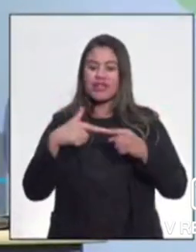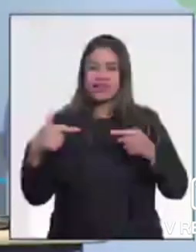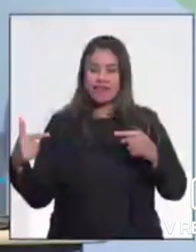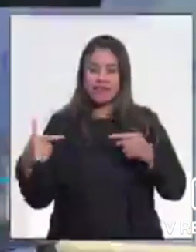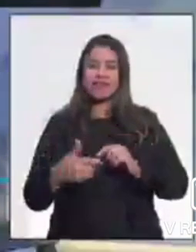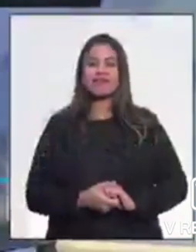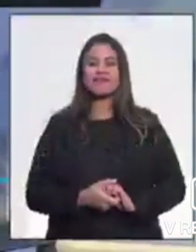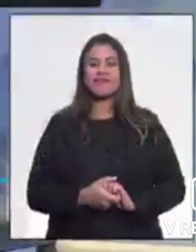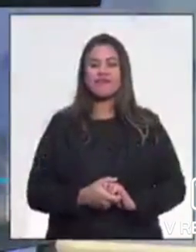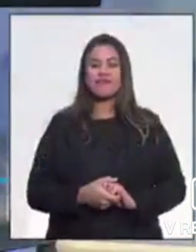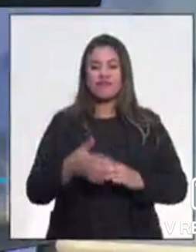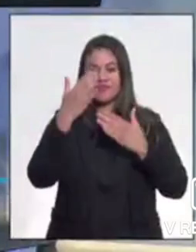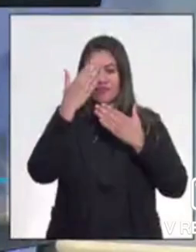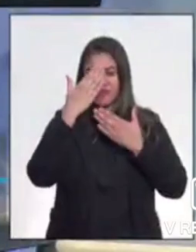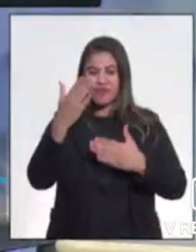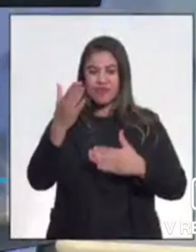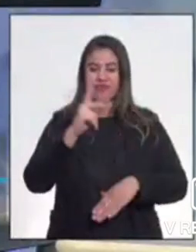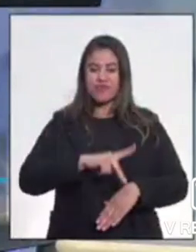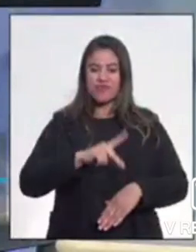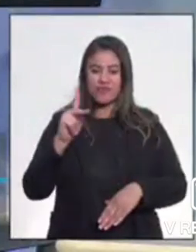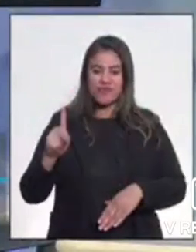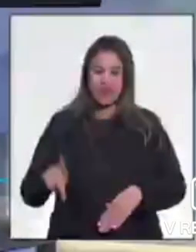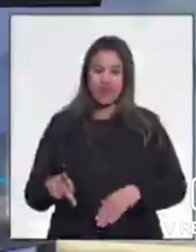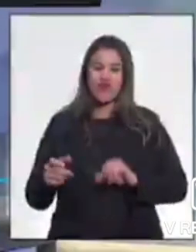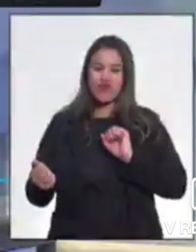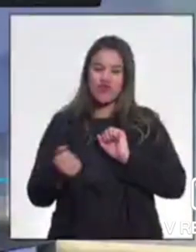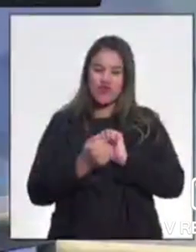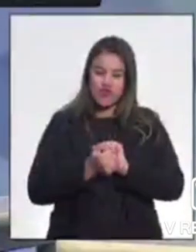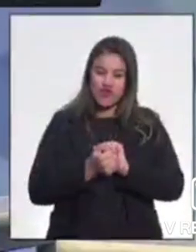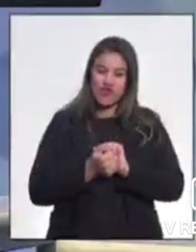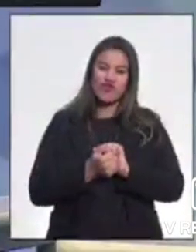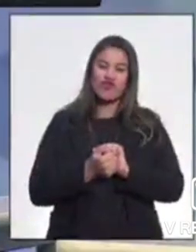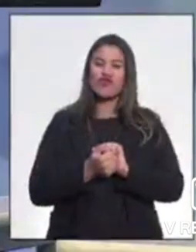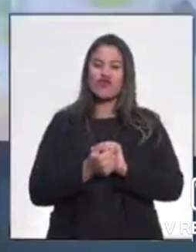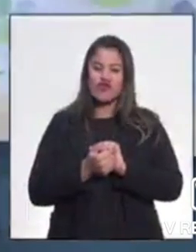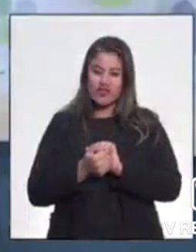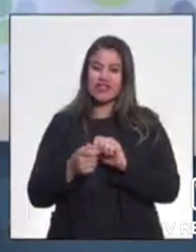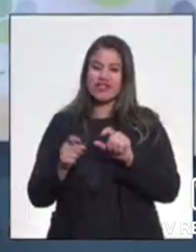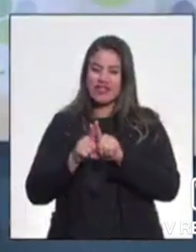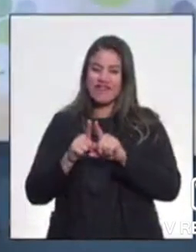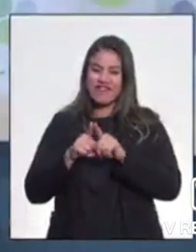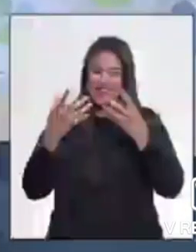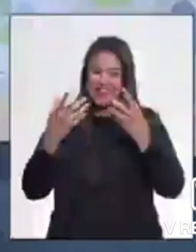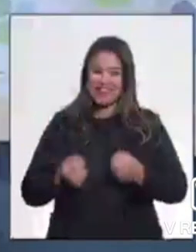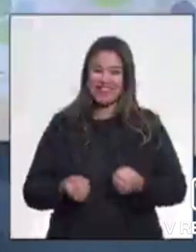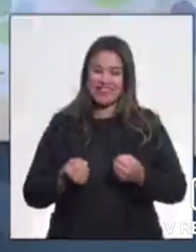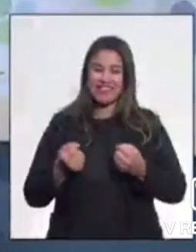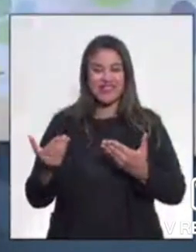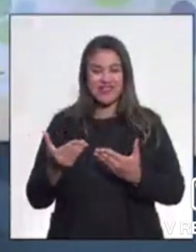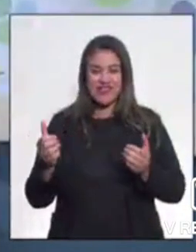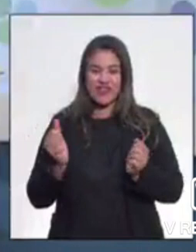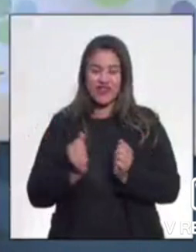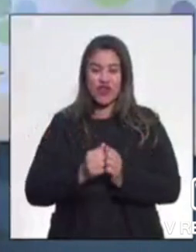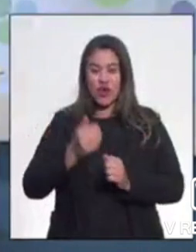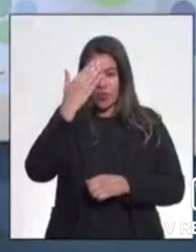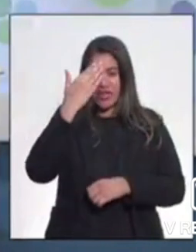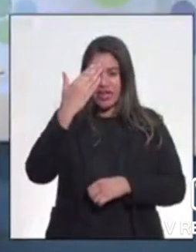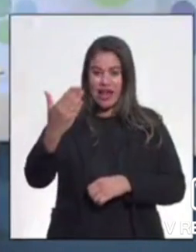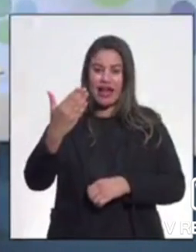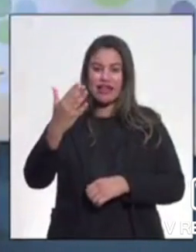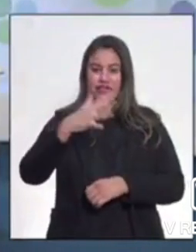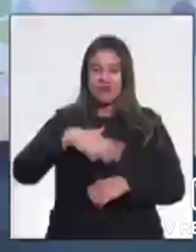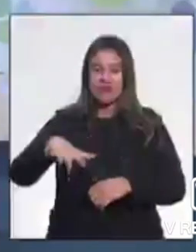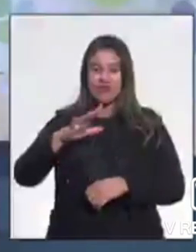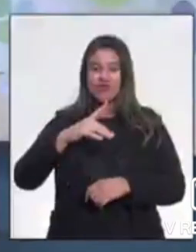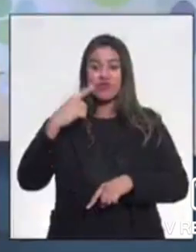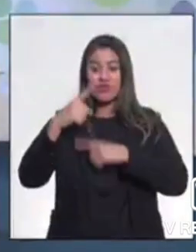vocês. Obrigada, professor, pela sua participação. Agradeço você ter aceitado esse desafio. Obrigado, pessoal. Até a próxima